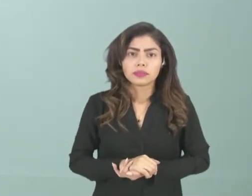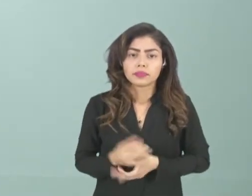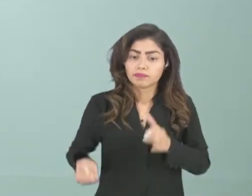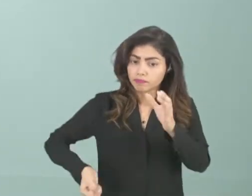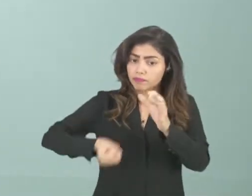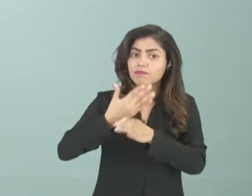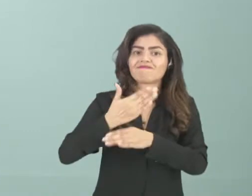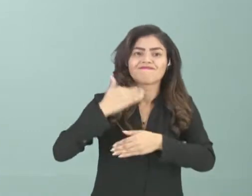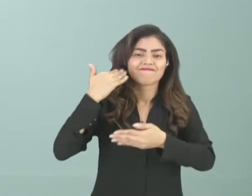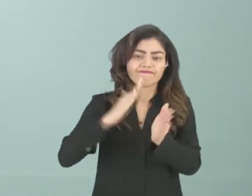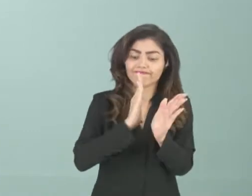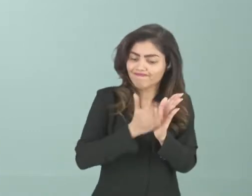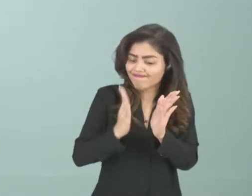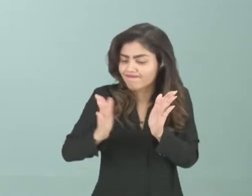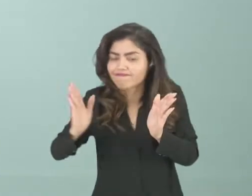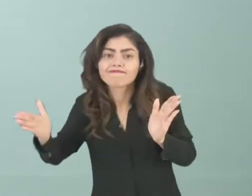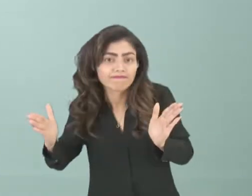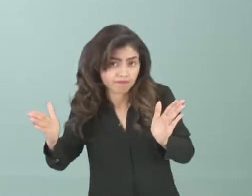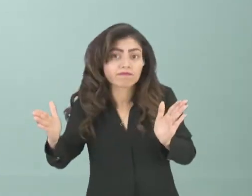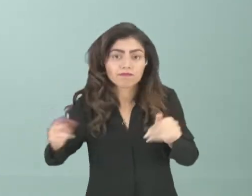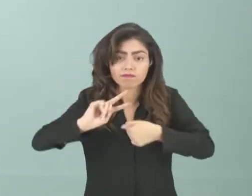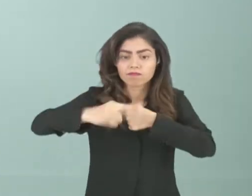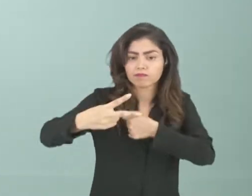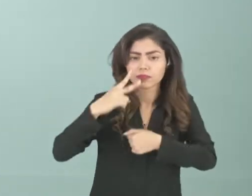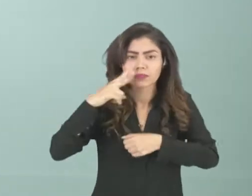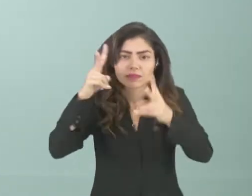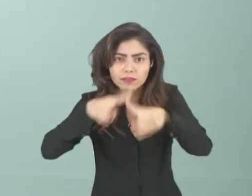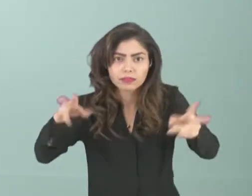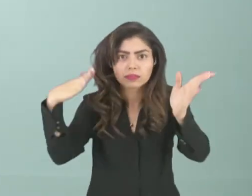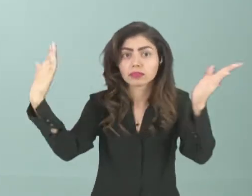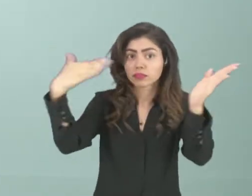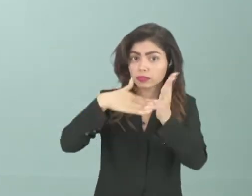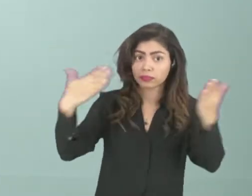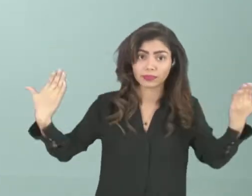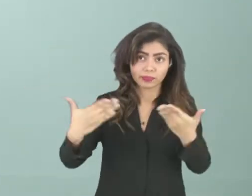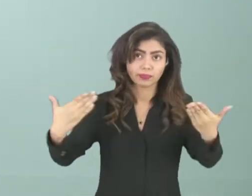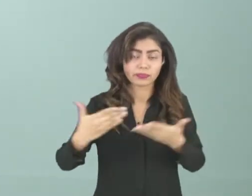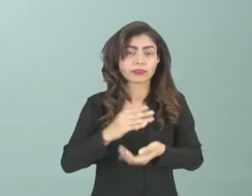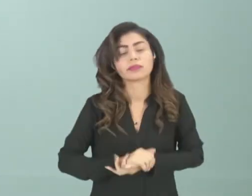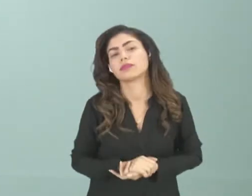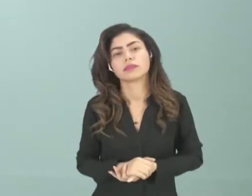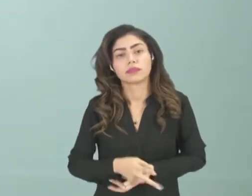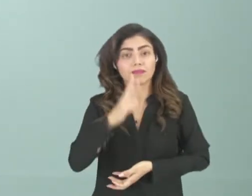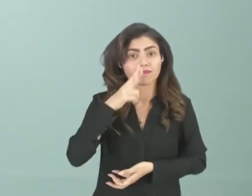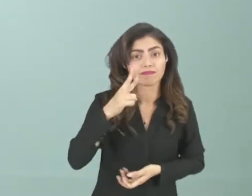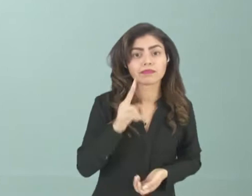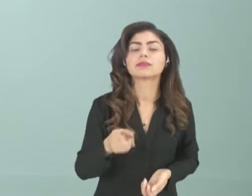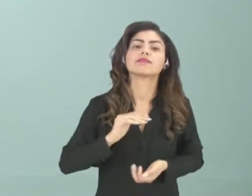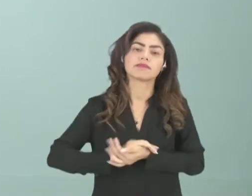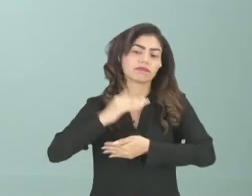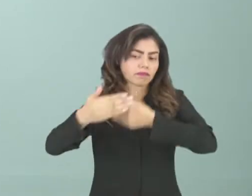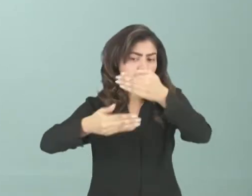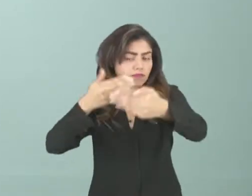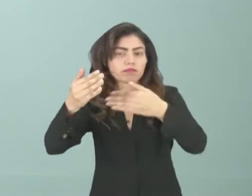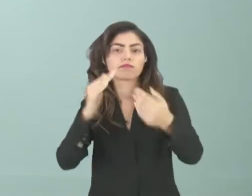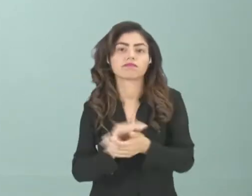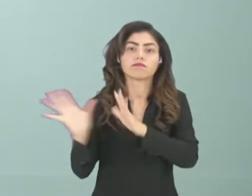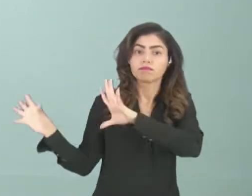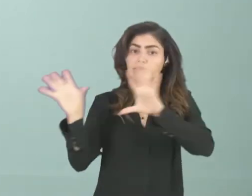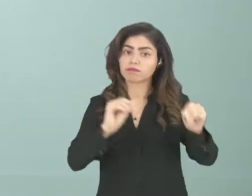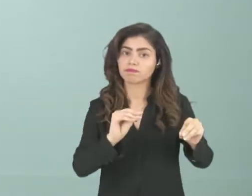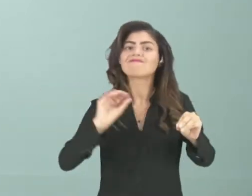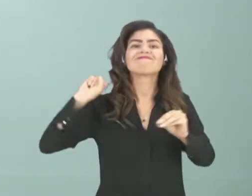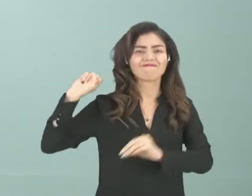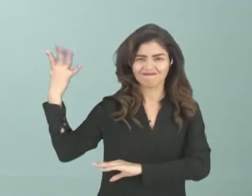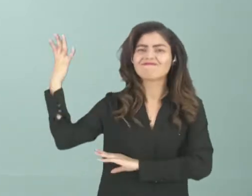gerou uma série de consequências que nós podemos acompanhar até hoje, onde nós vemos que esse processo do êxodo rural ele traz as